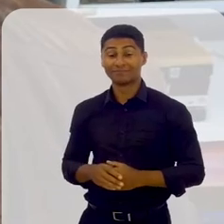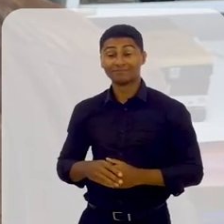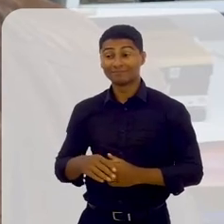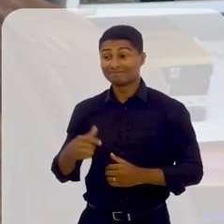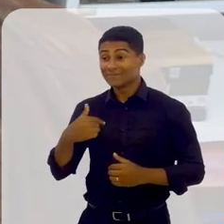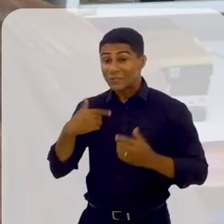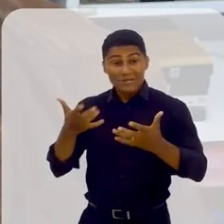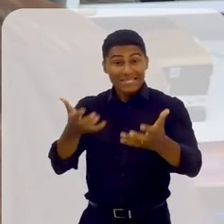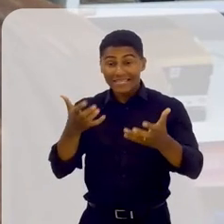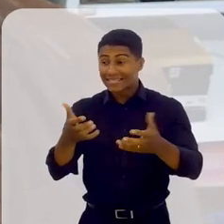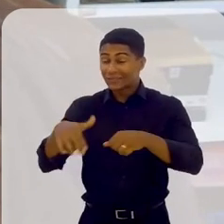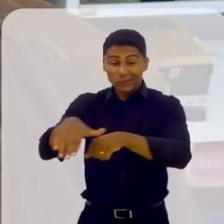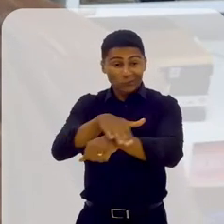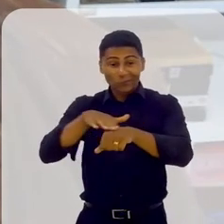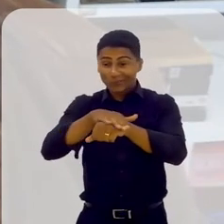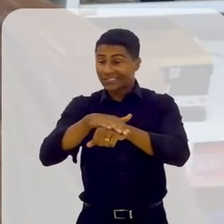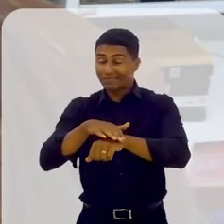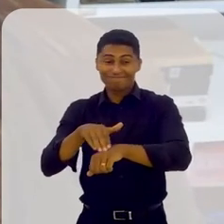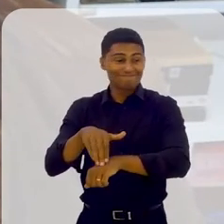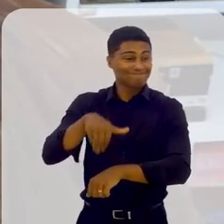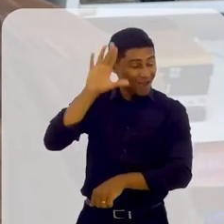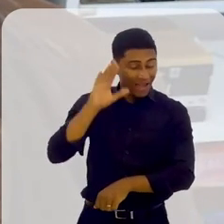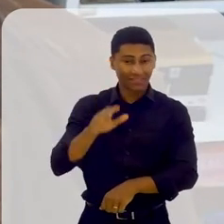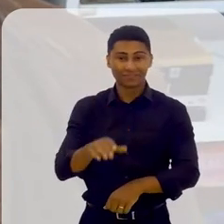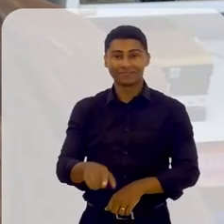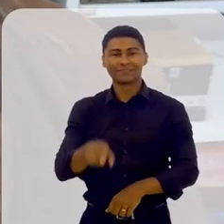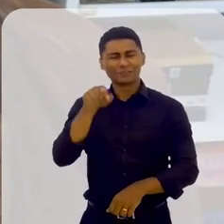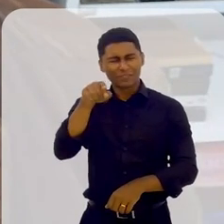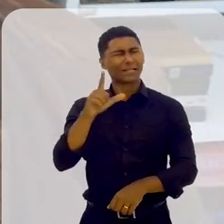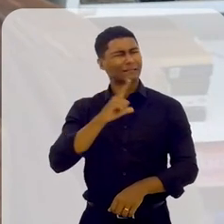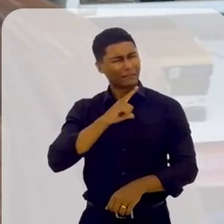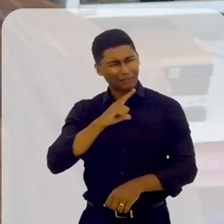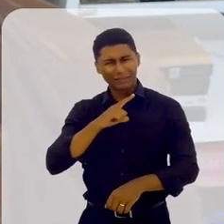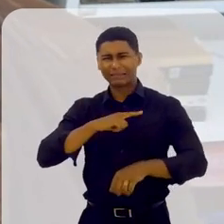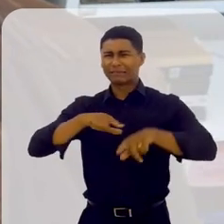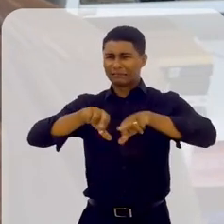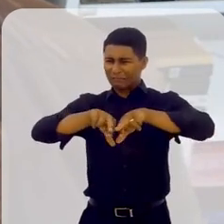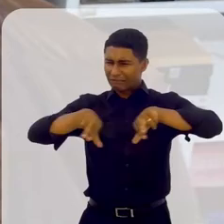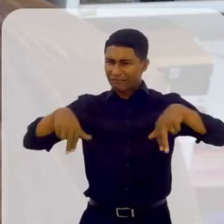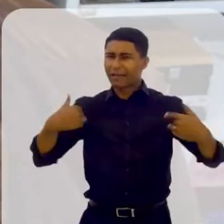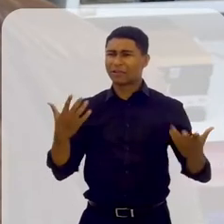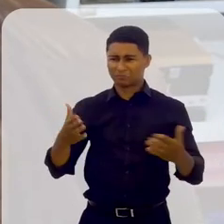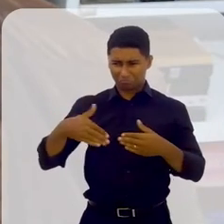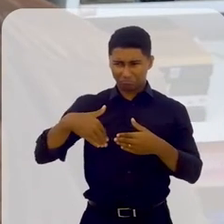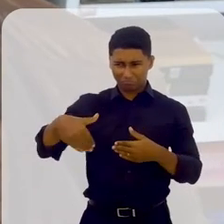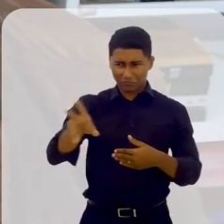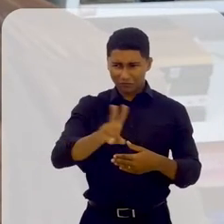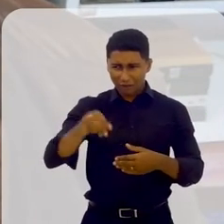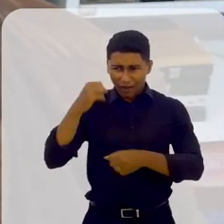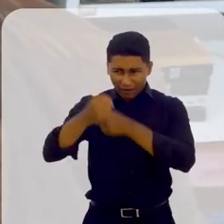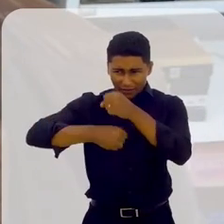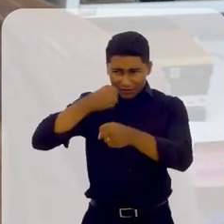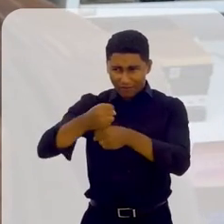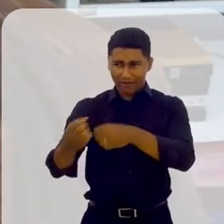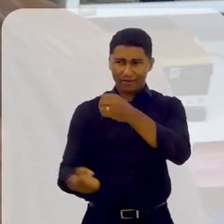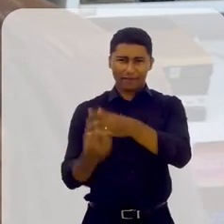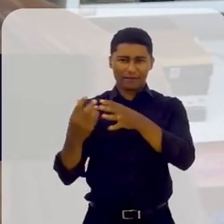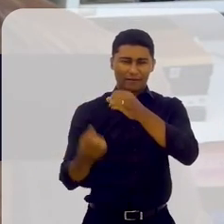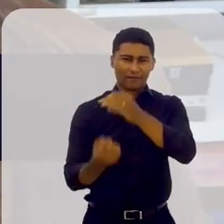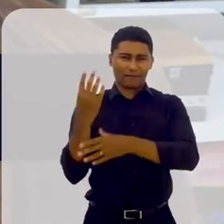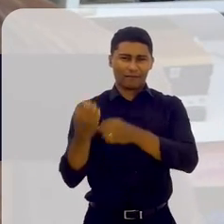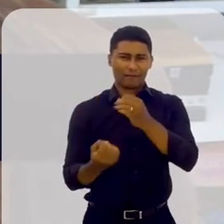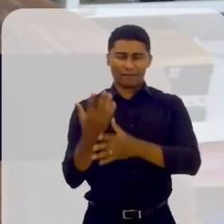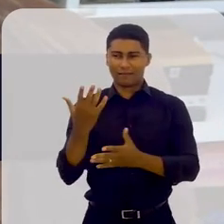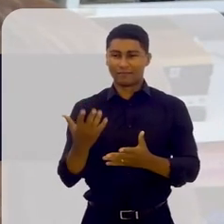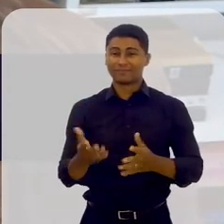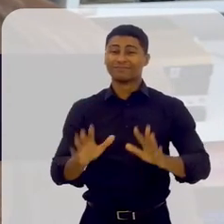gente gostaria muito de continuar essa nossa conversa. Você tem já uma produções previstas para o ano que vem, para